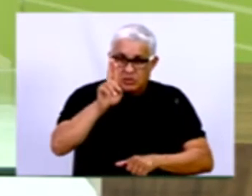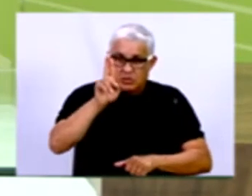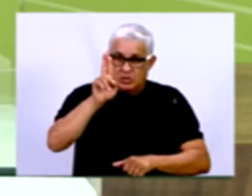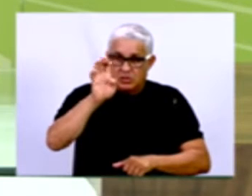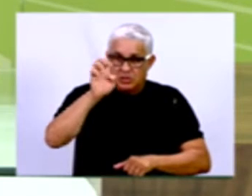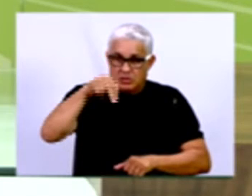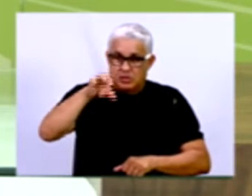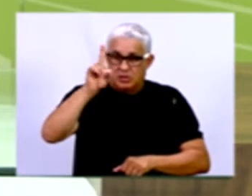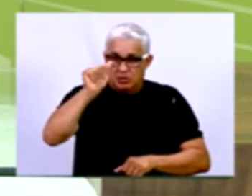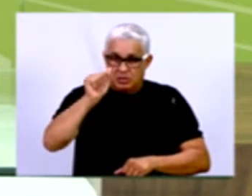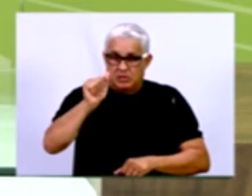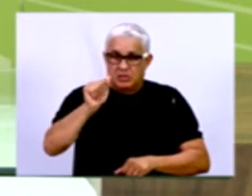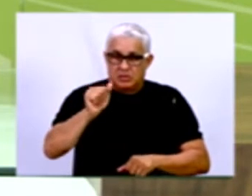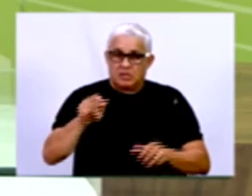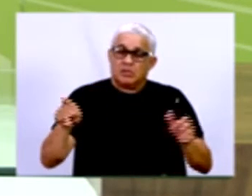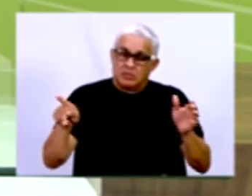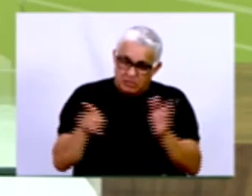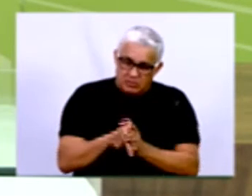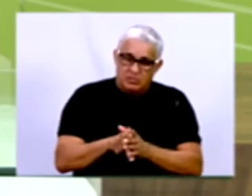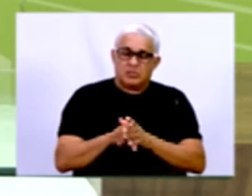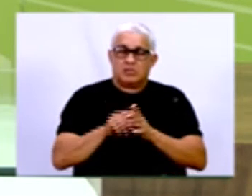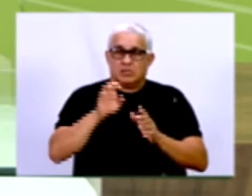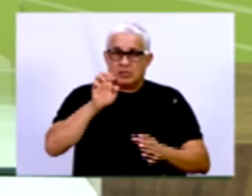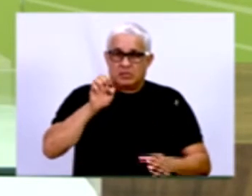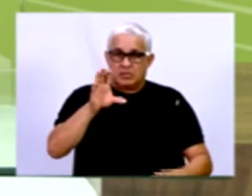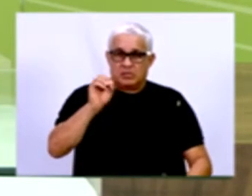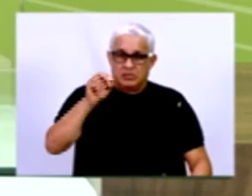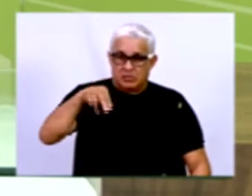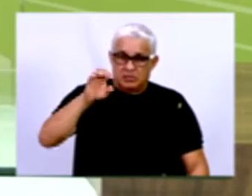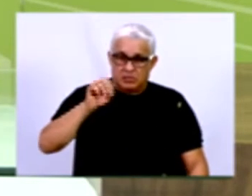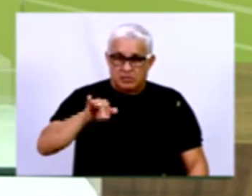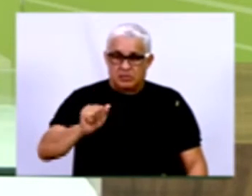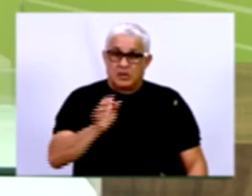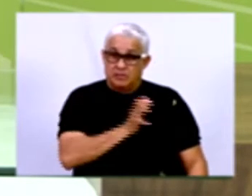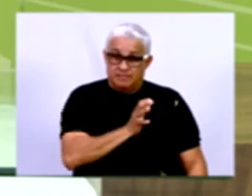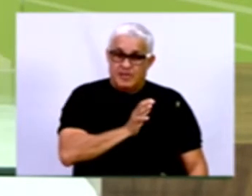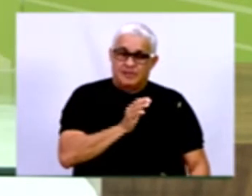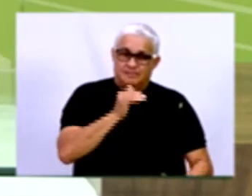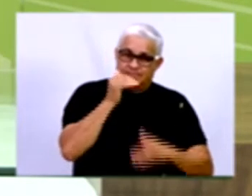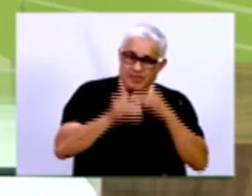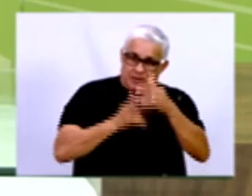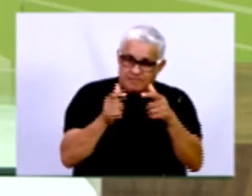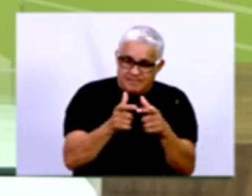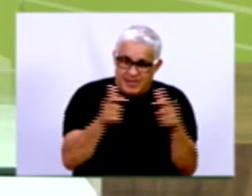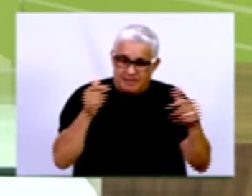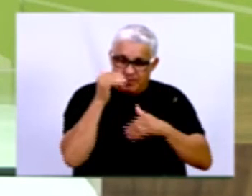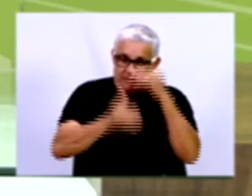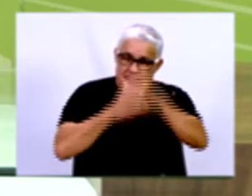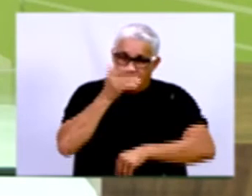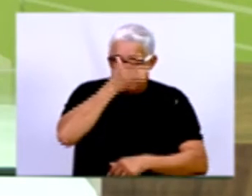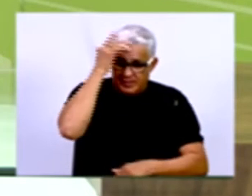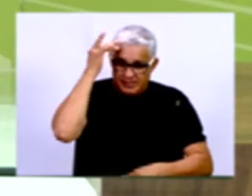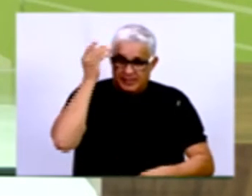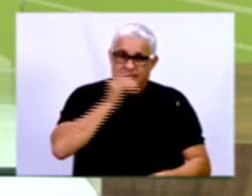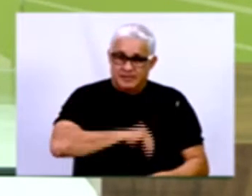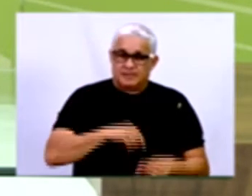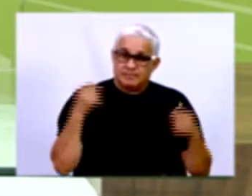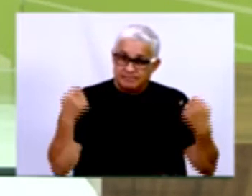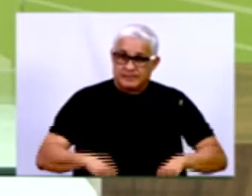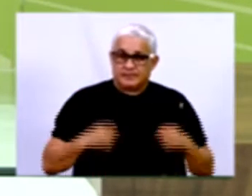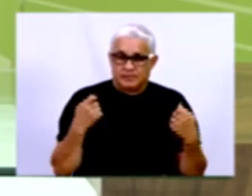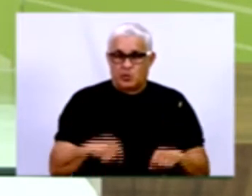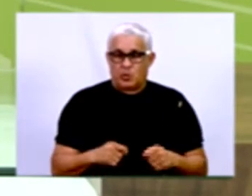mesma economia. Por isso, para a gente conseguir enriquecer numa economia, para aumentar a renda das pessoas, nós